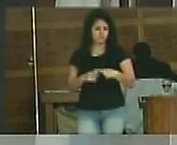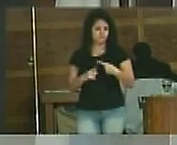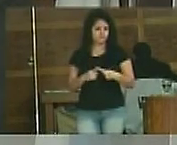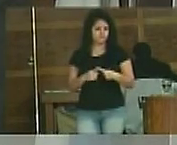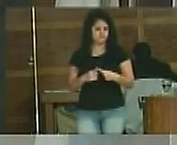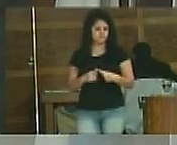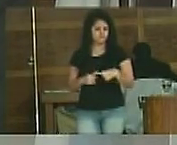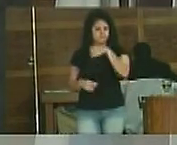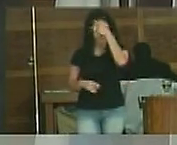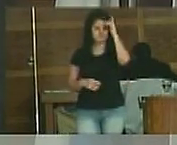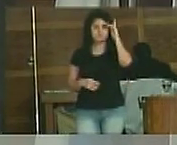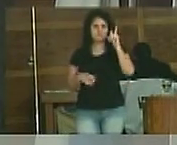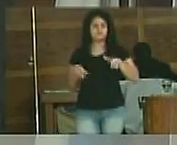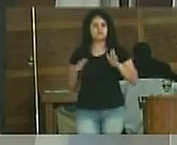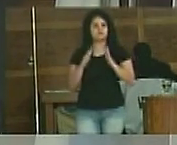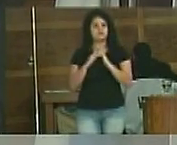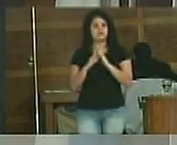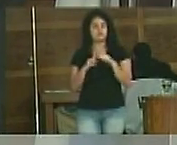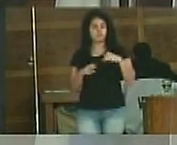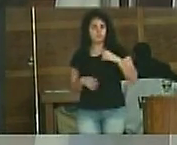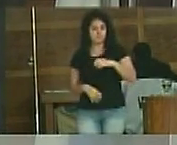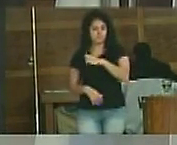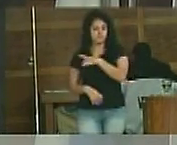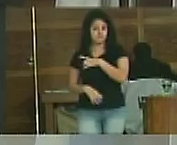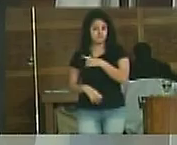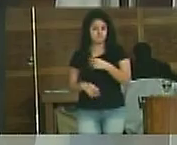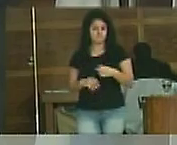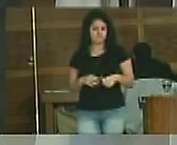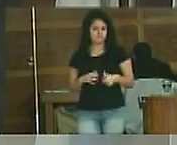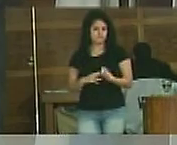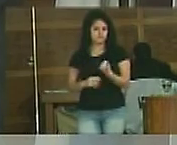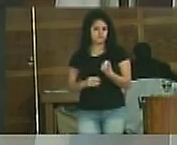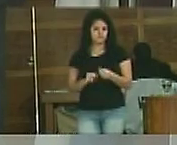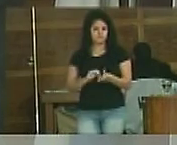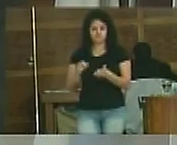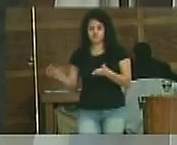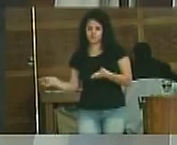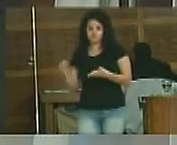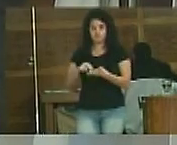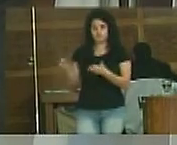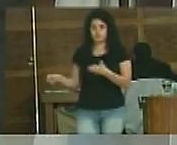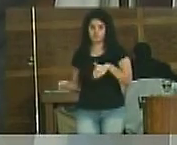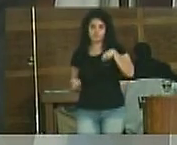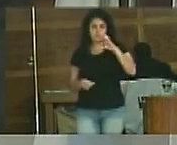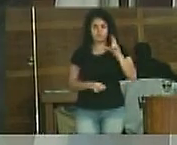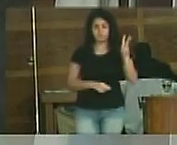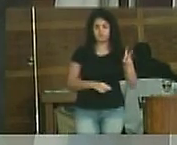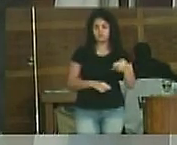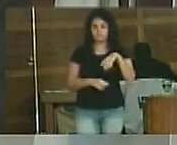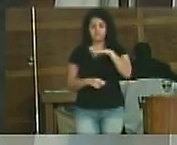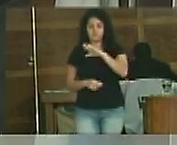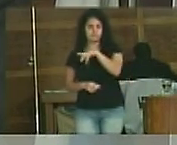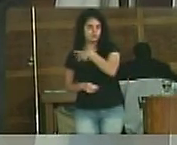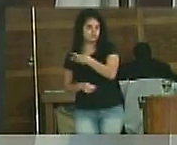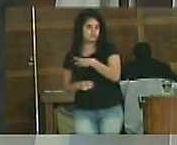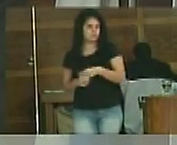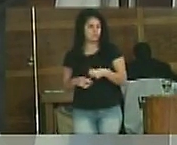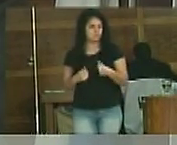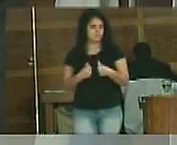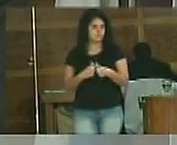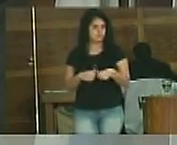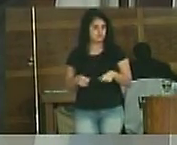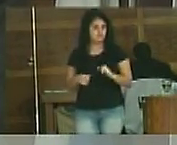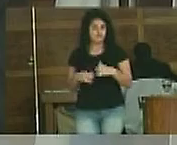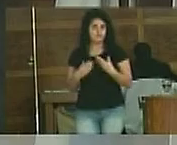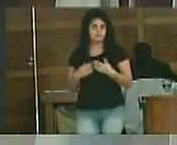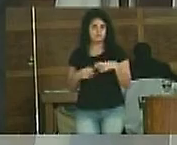coado. Primeiro, é essa sacanagem. Vai e volta. É comando é terceiro, é comando é terceiro. Essas porra fica nessa sacanagem. Vem de se